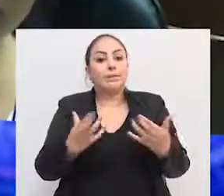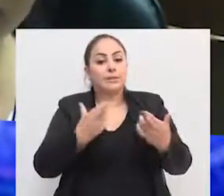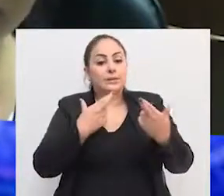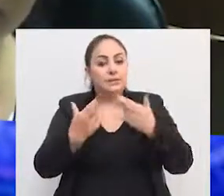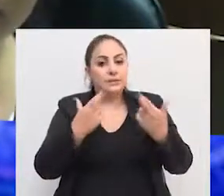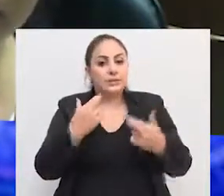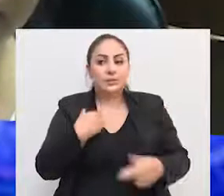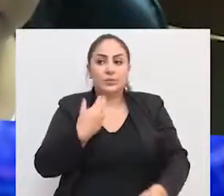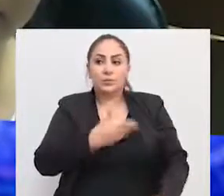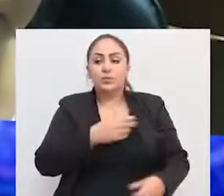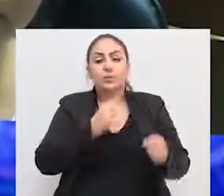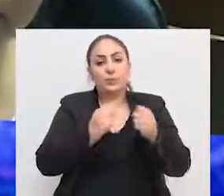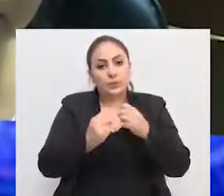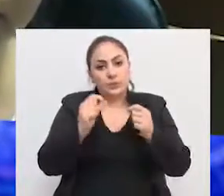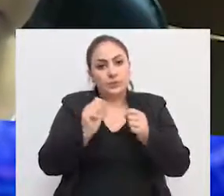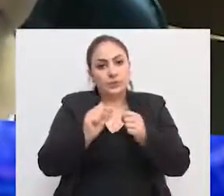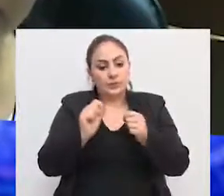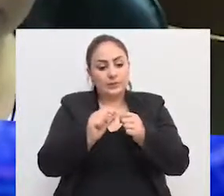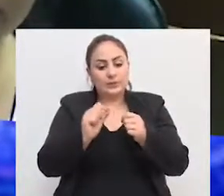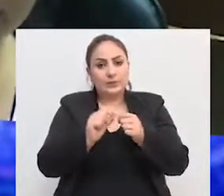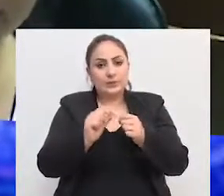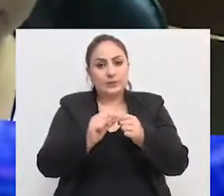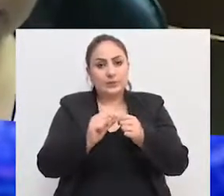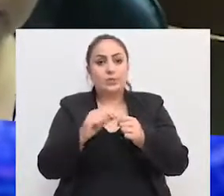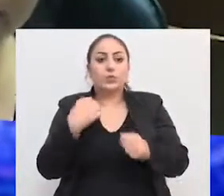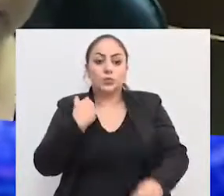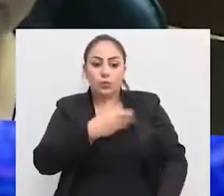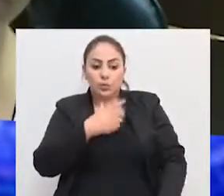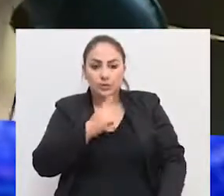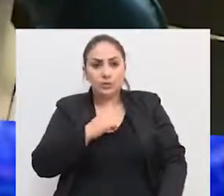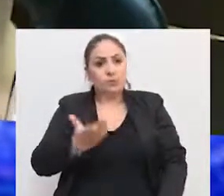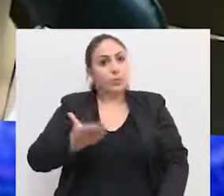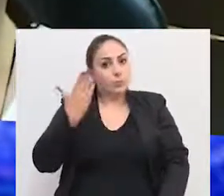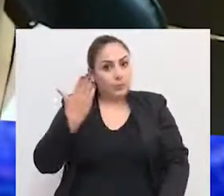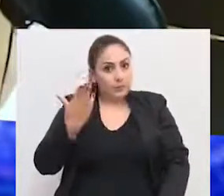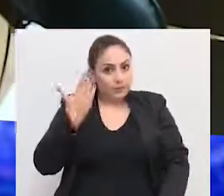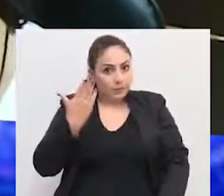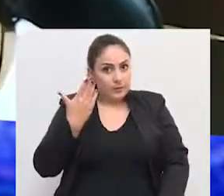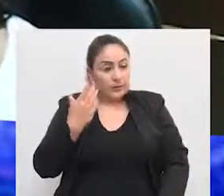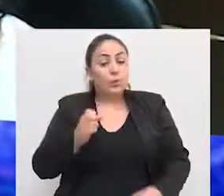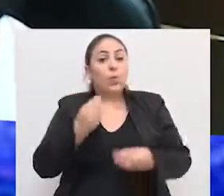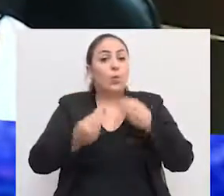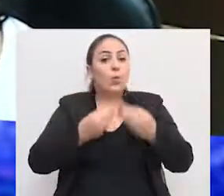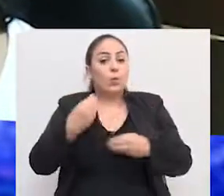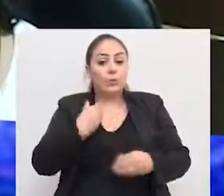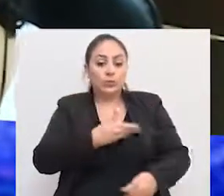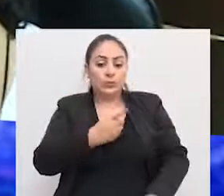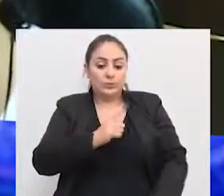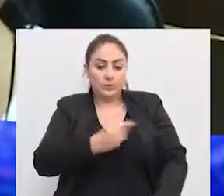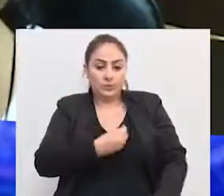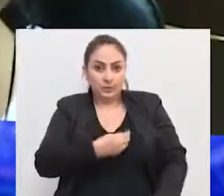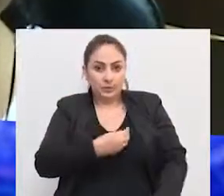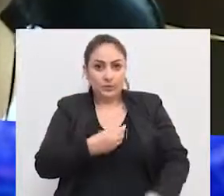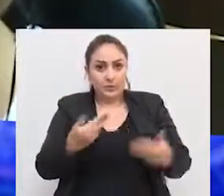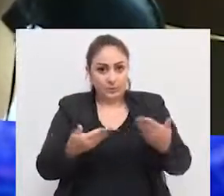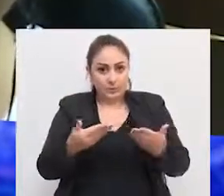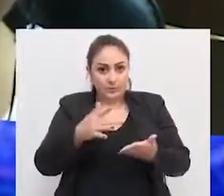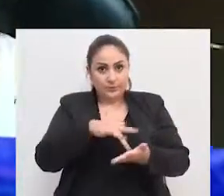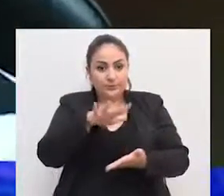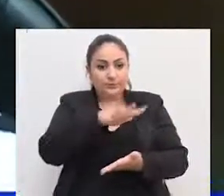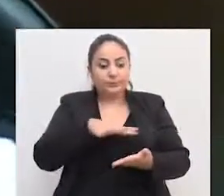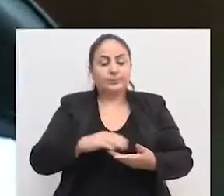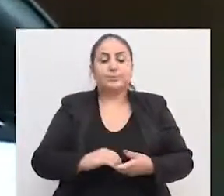é a relação que a gente pode fazer, então, que a gente teve no passado com o que a gente está vivendo na atualidade?